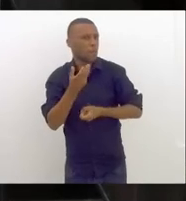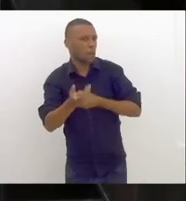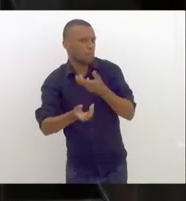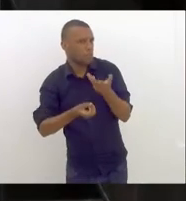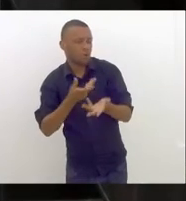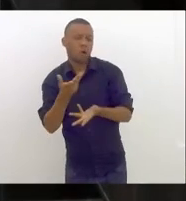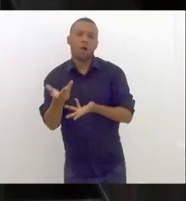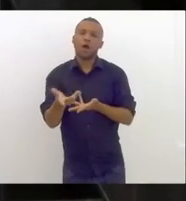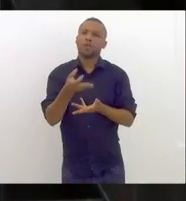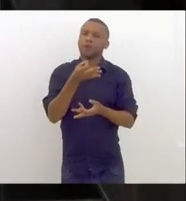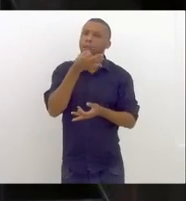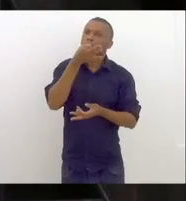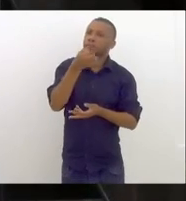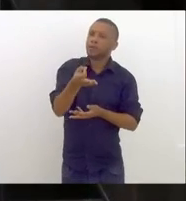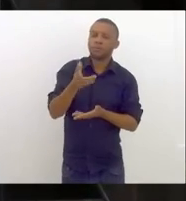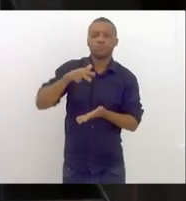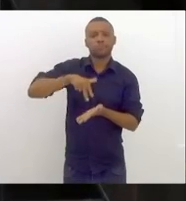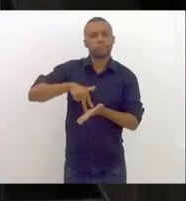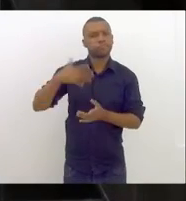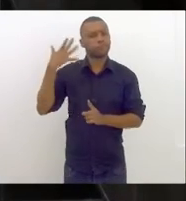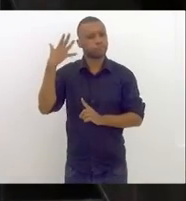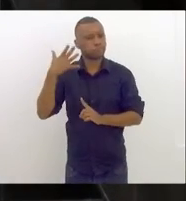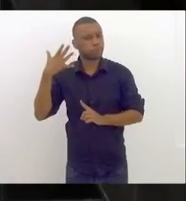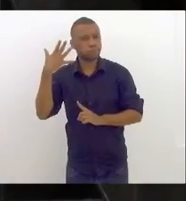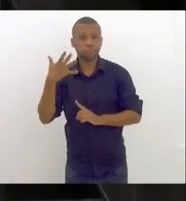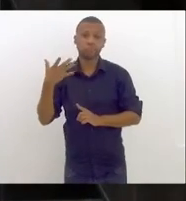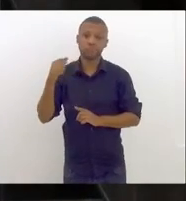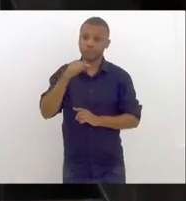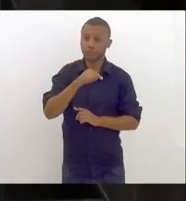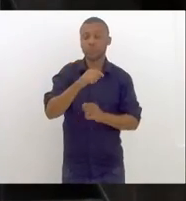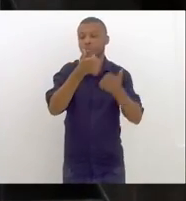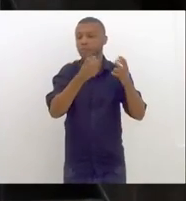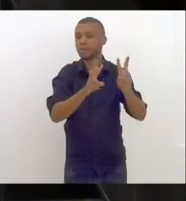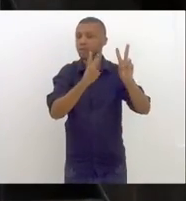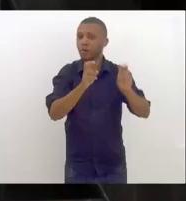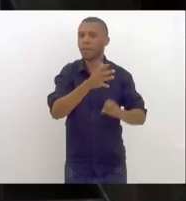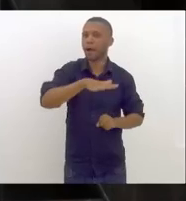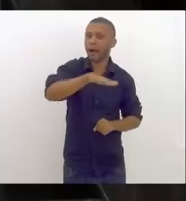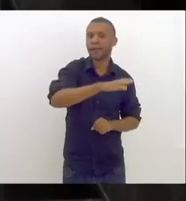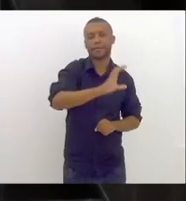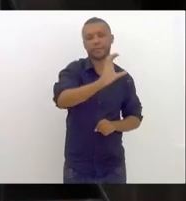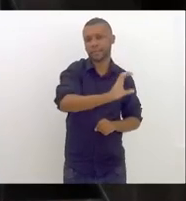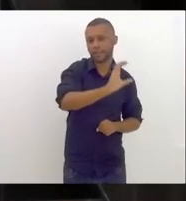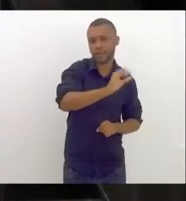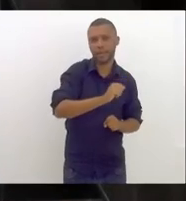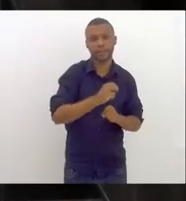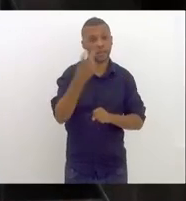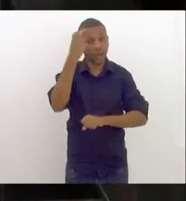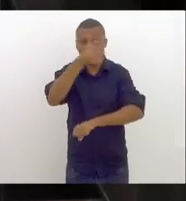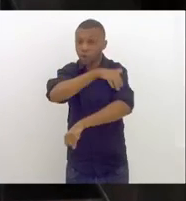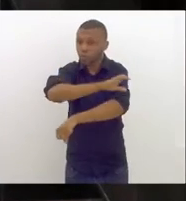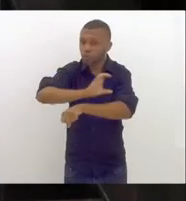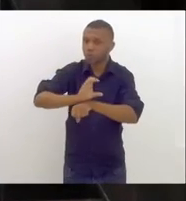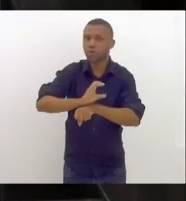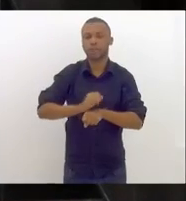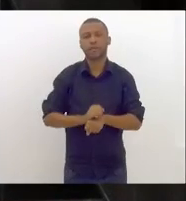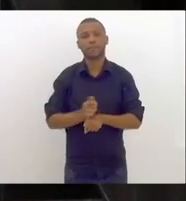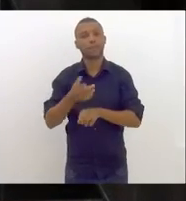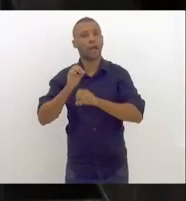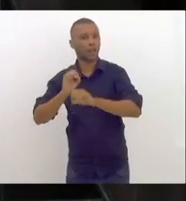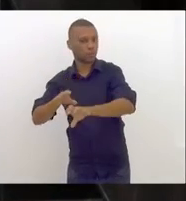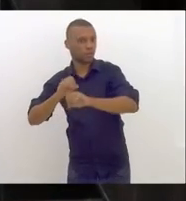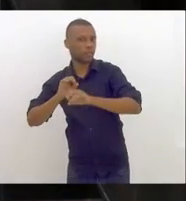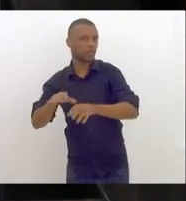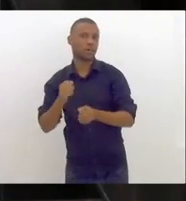assim de opinião e é isso diz respeito a ciência cultura educação a imprensa Enfim então faça aqui o destaque